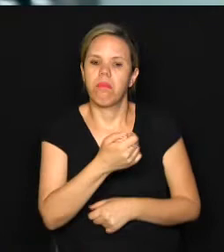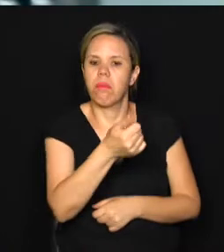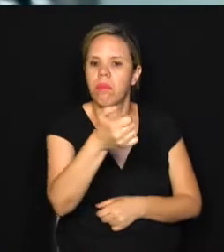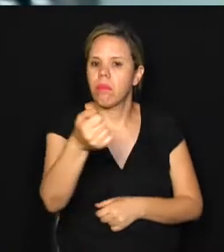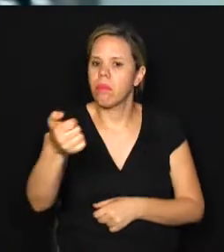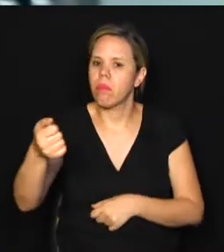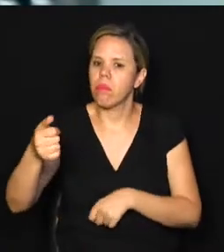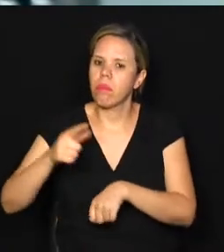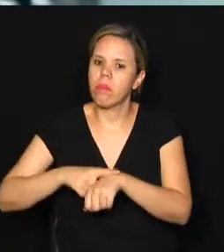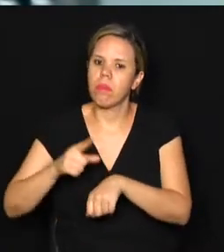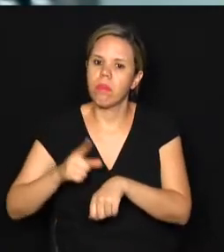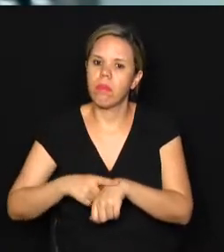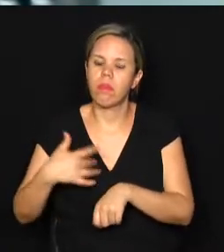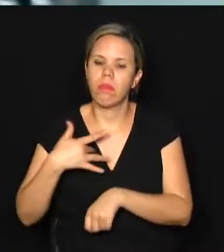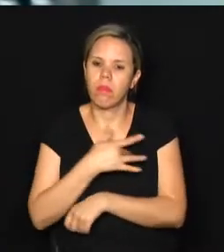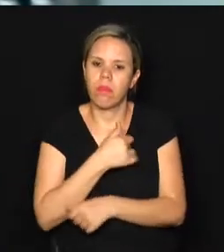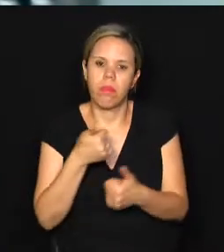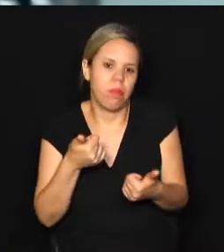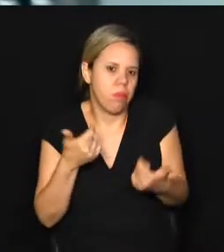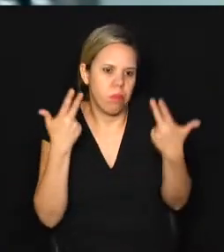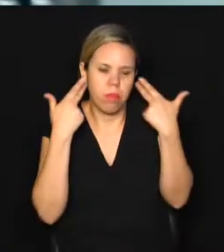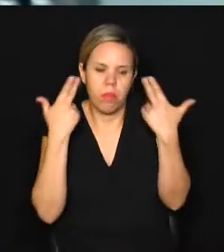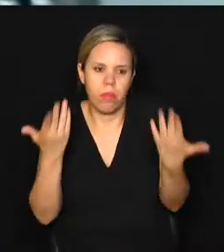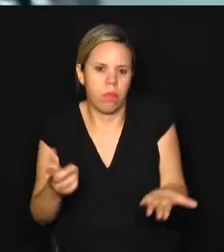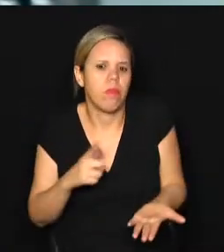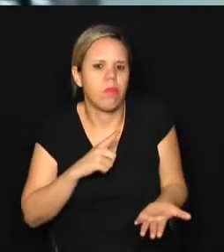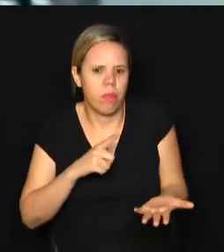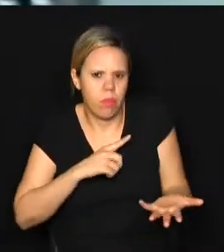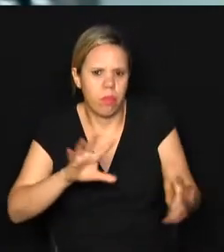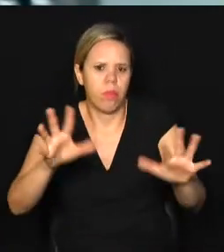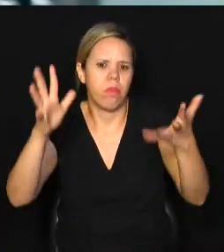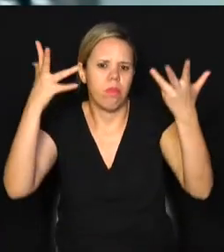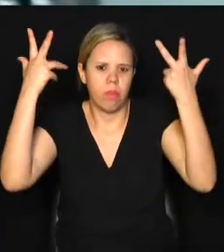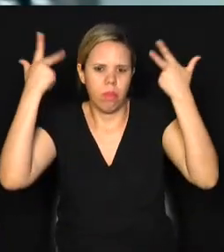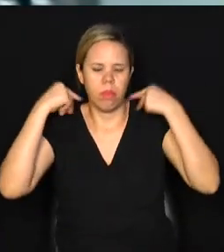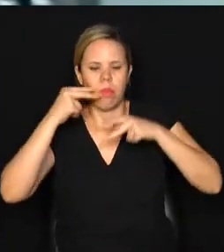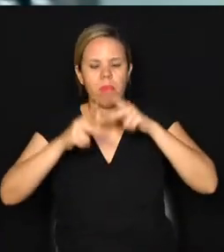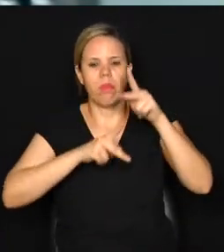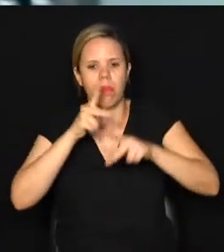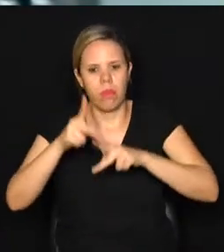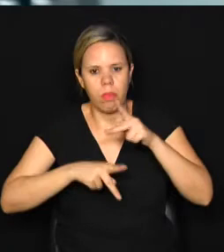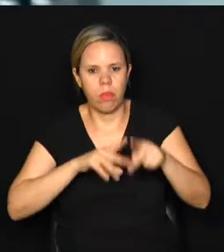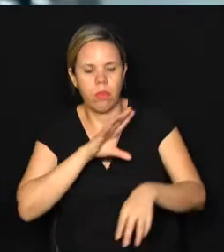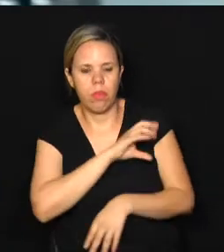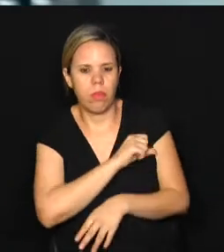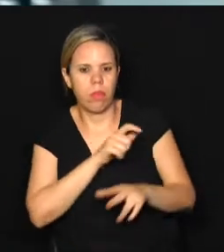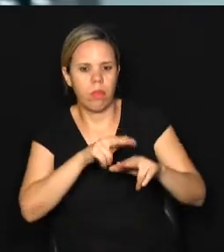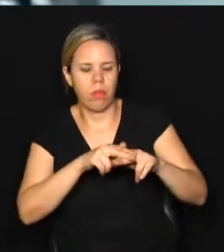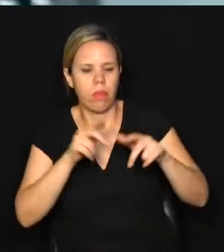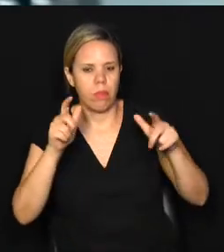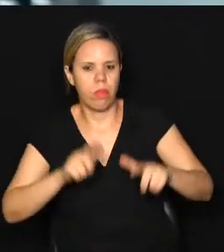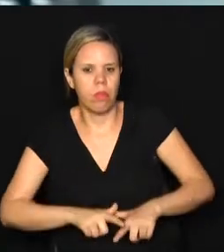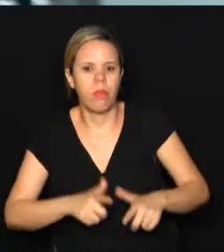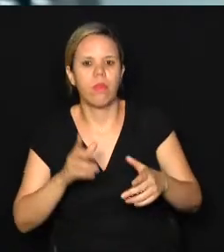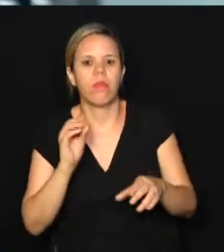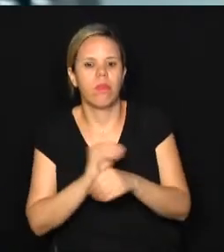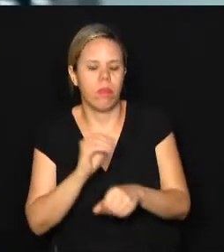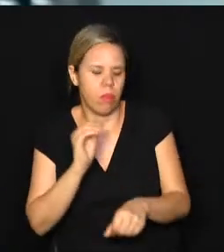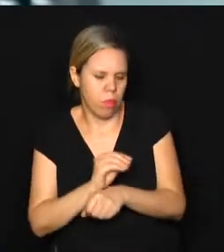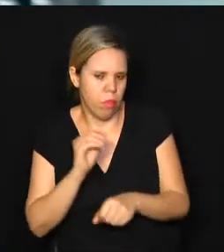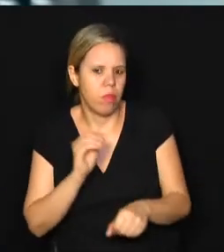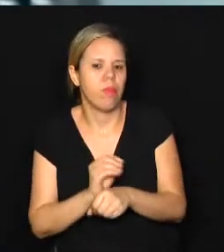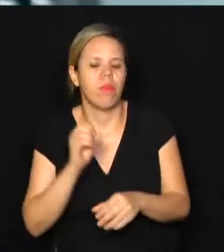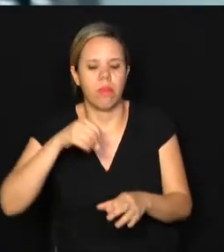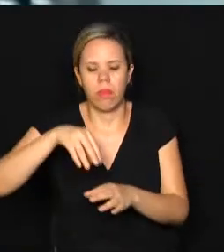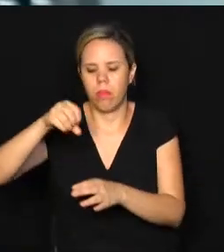momentos que o rio está saudável, porque tem mata ciliar, porque os moradores têm amor por aquela região, porque eles preservaram,